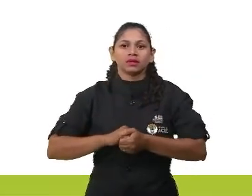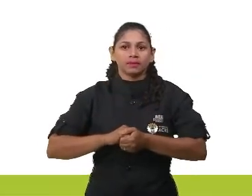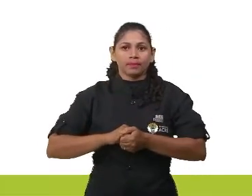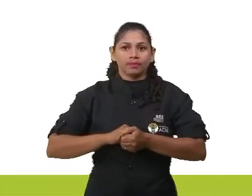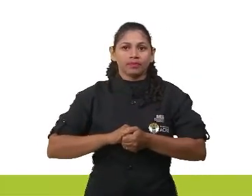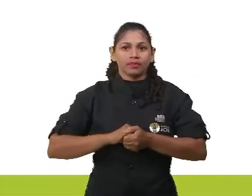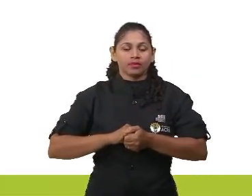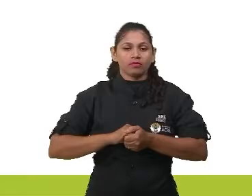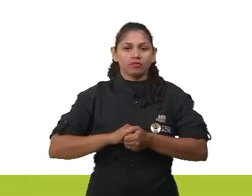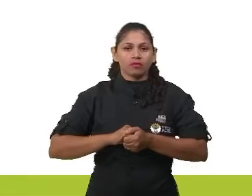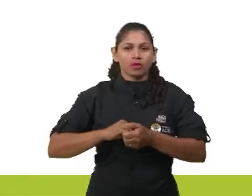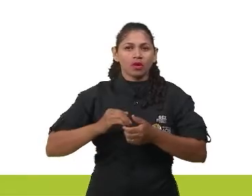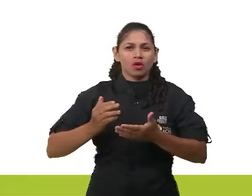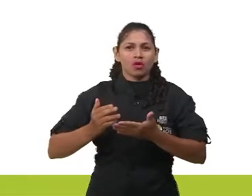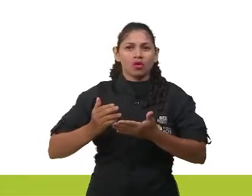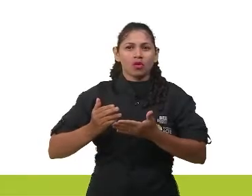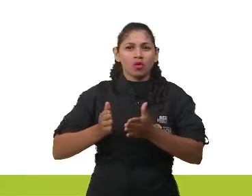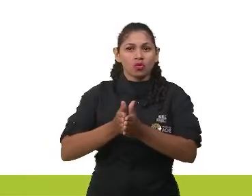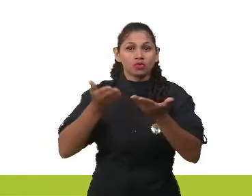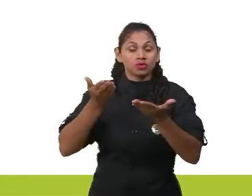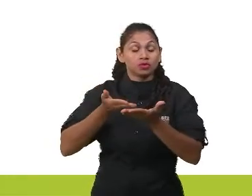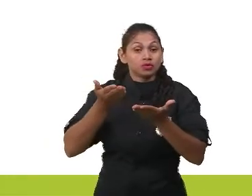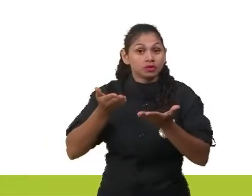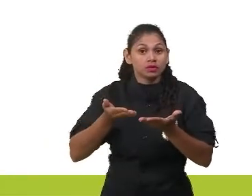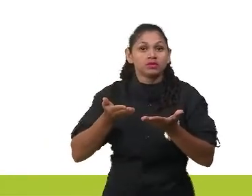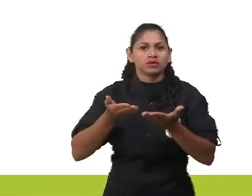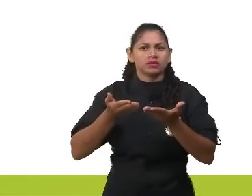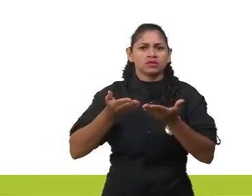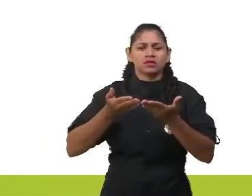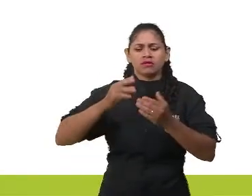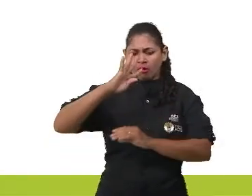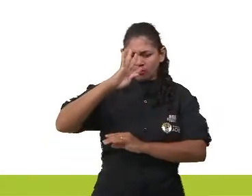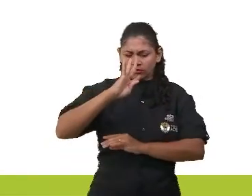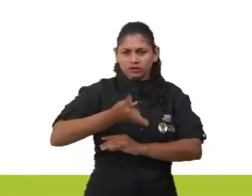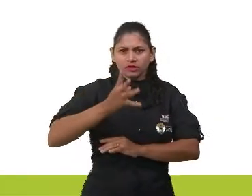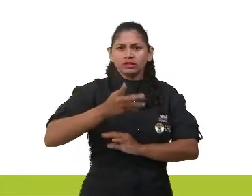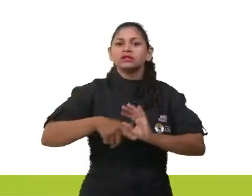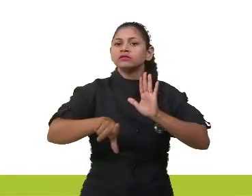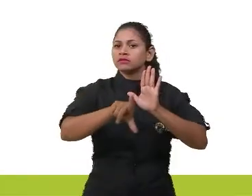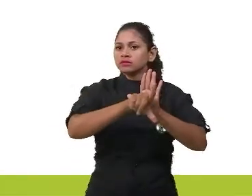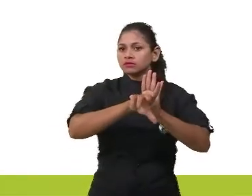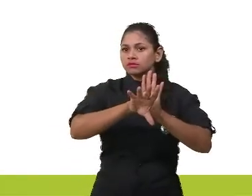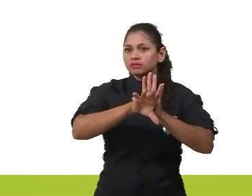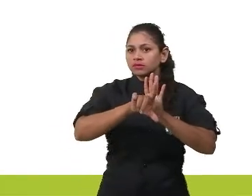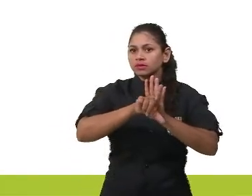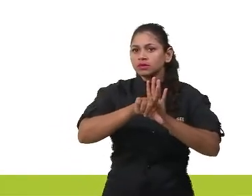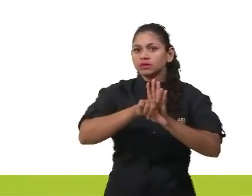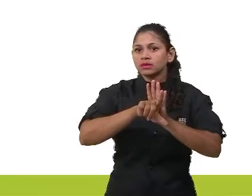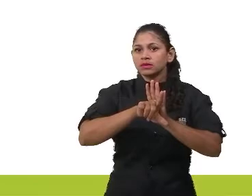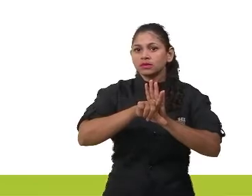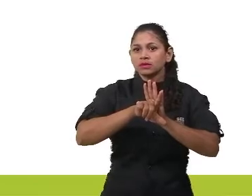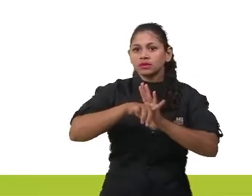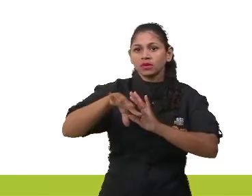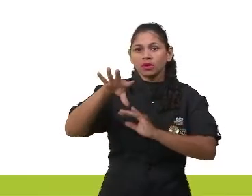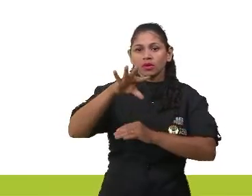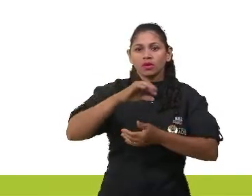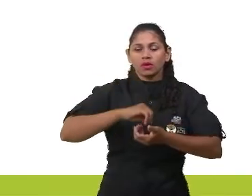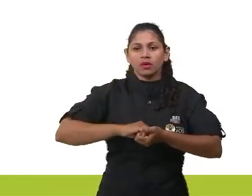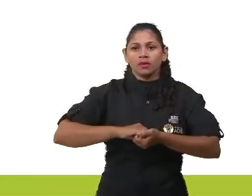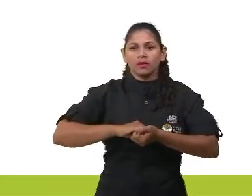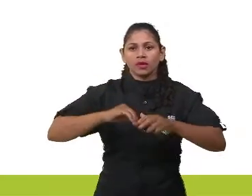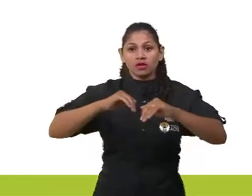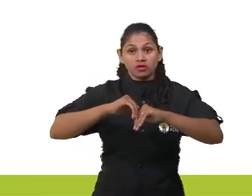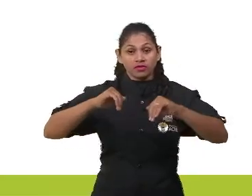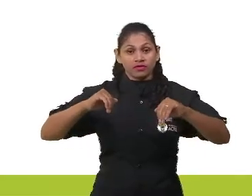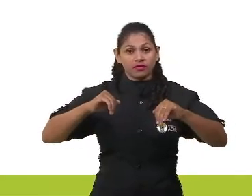Espírito das Leis, publicada em publicação de 1748, um tratado de teoria política no qual aponta para a divisão dos três